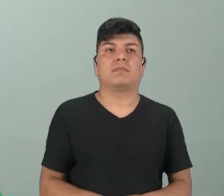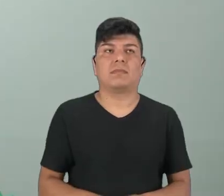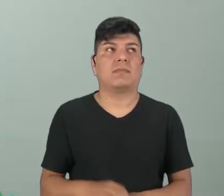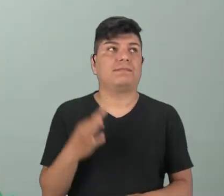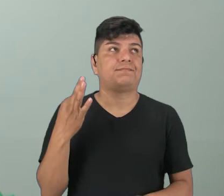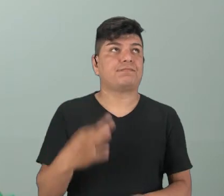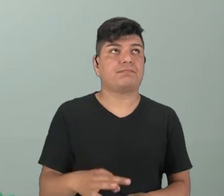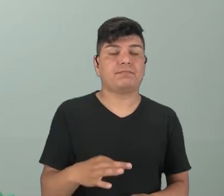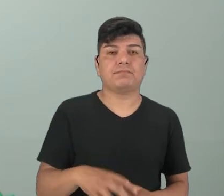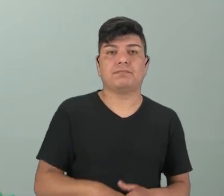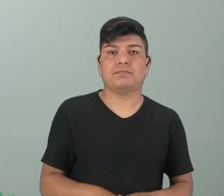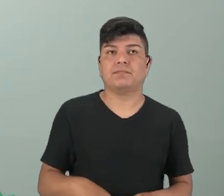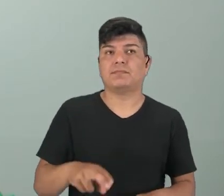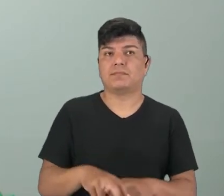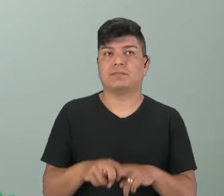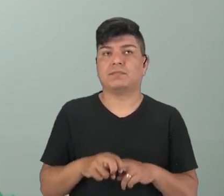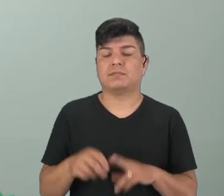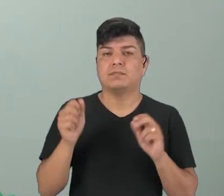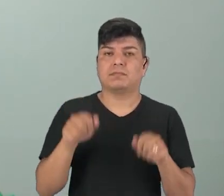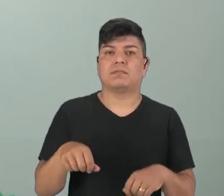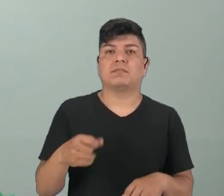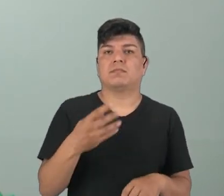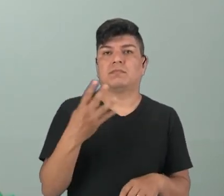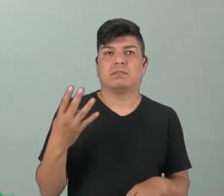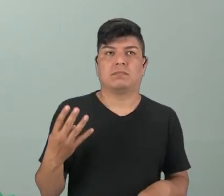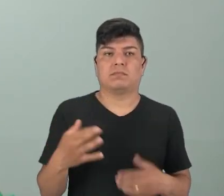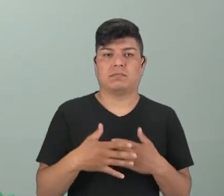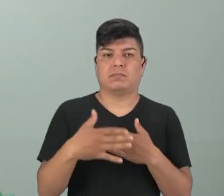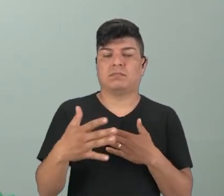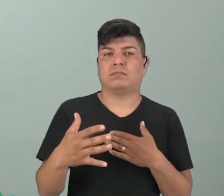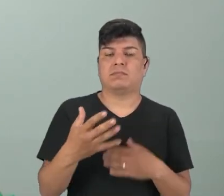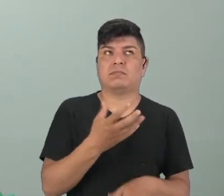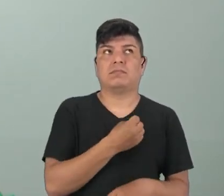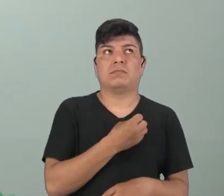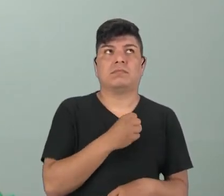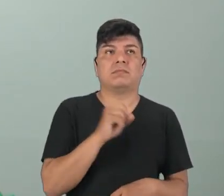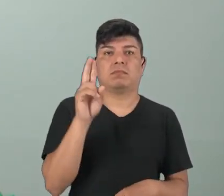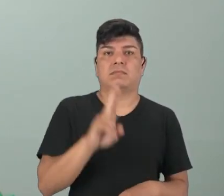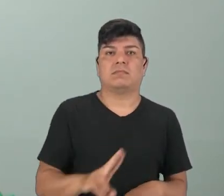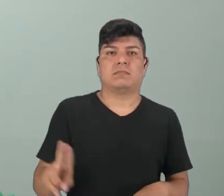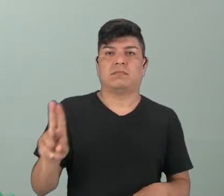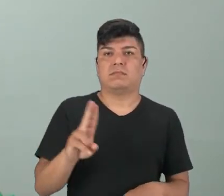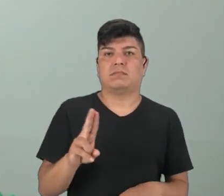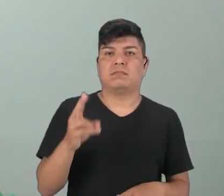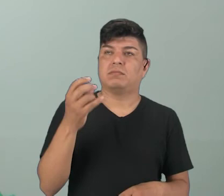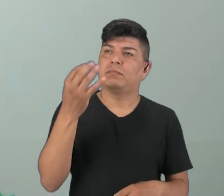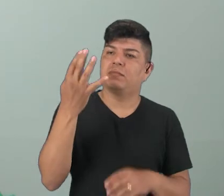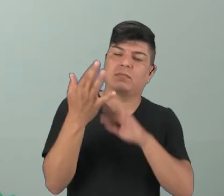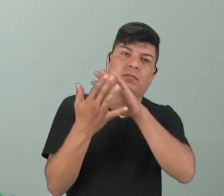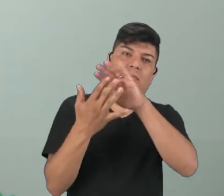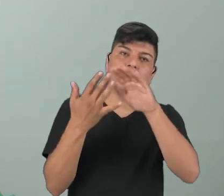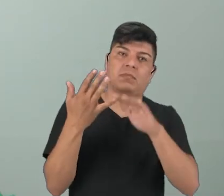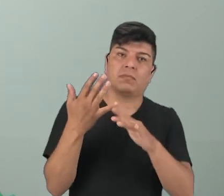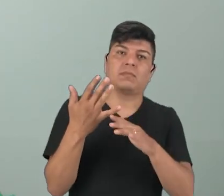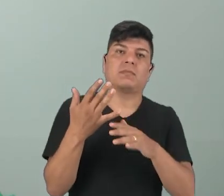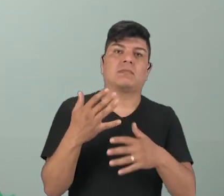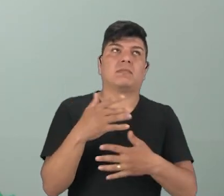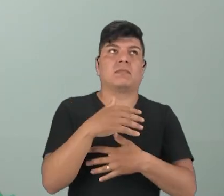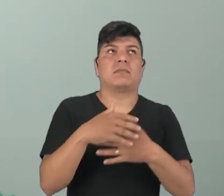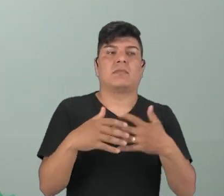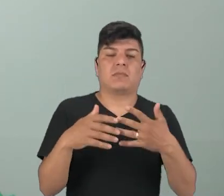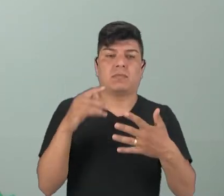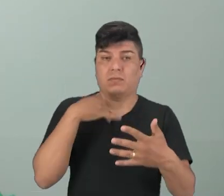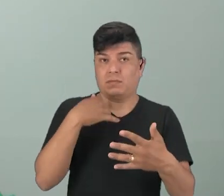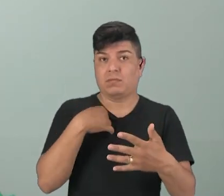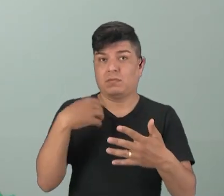sucessivamente, certo? Então, a gente pode ir contando assim a partir das horas ou utilizando a nossa mão mesmo para contar. Olha só, 8,